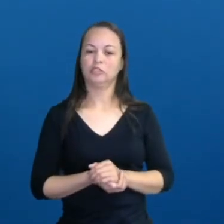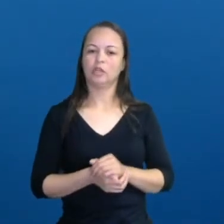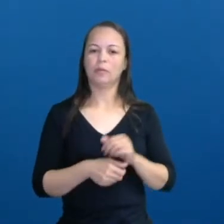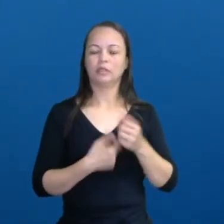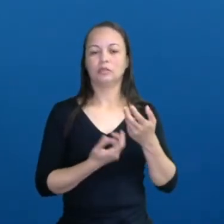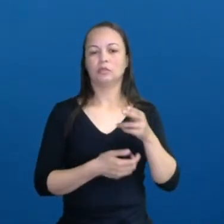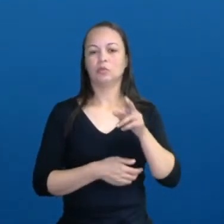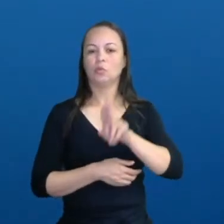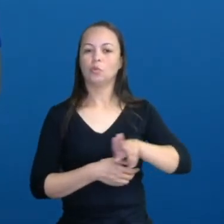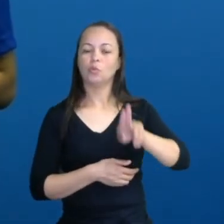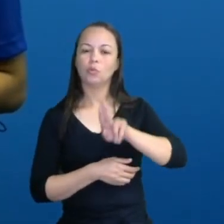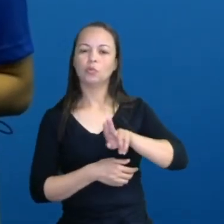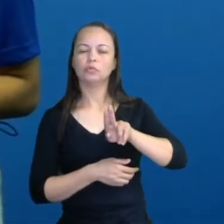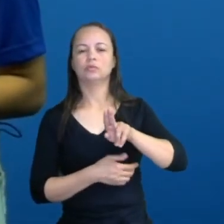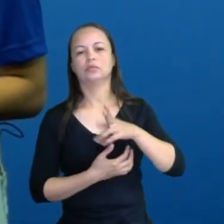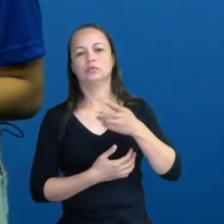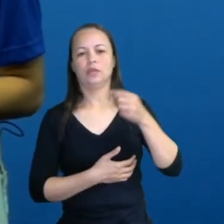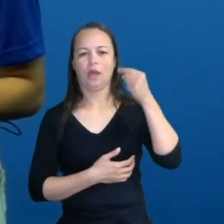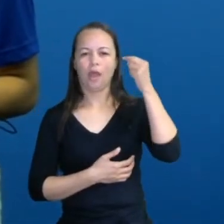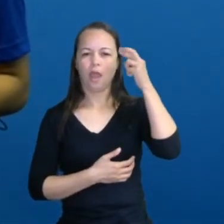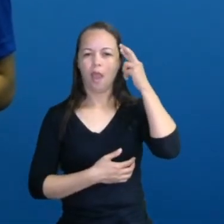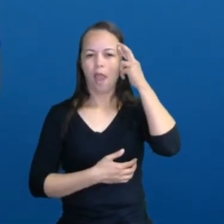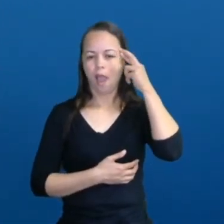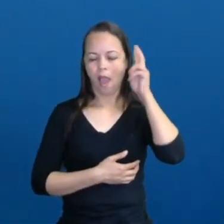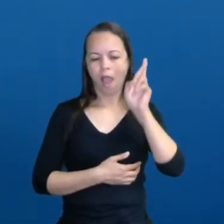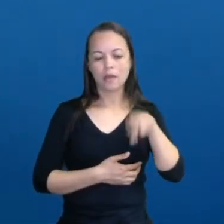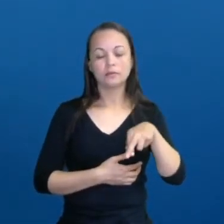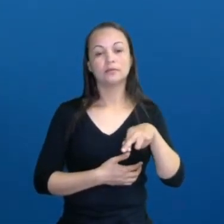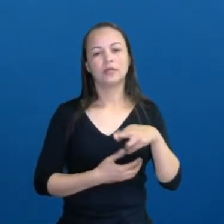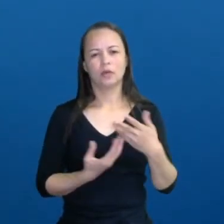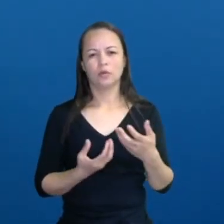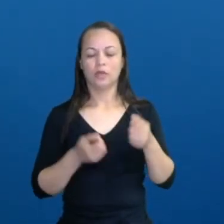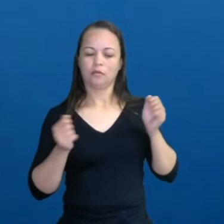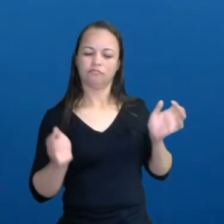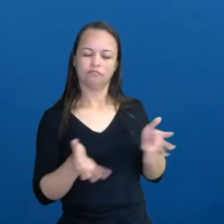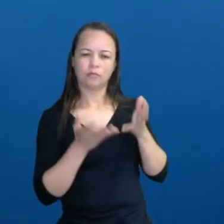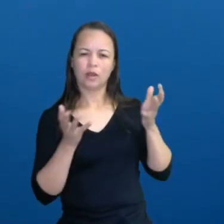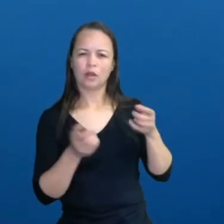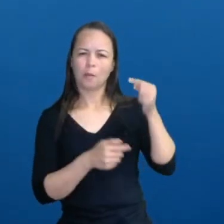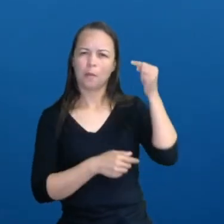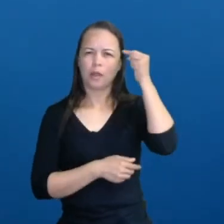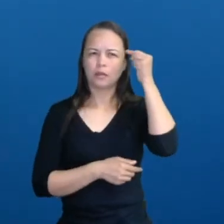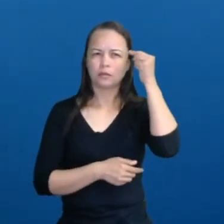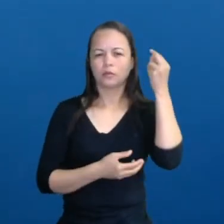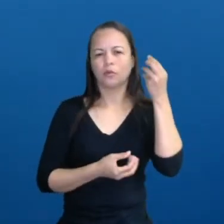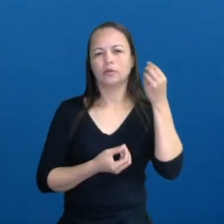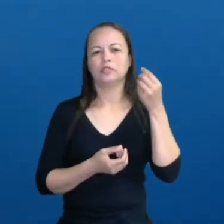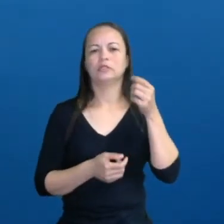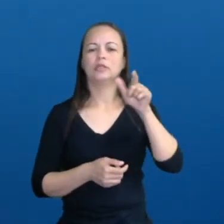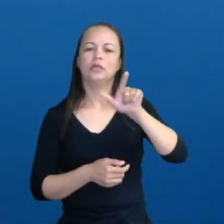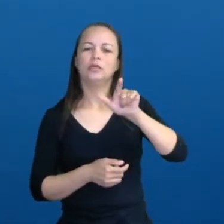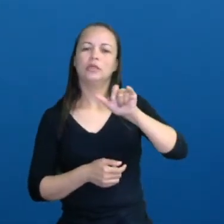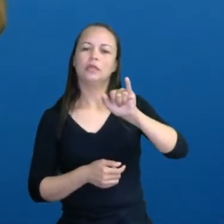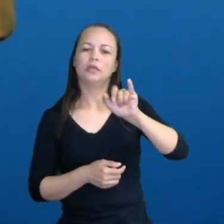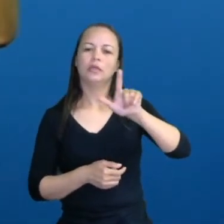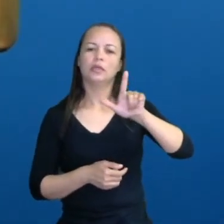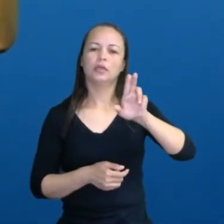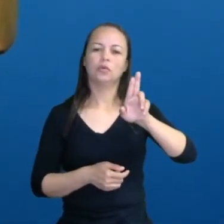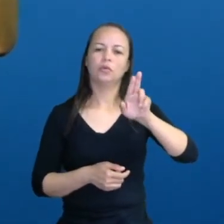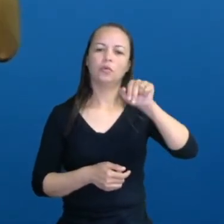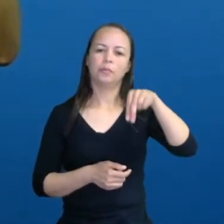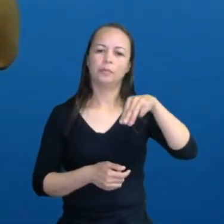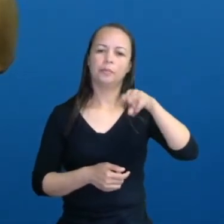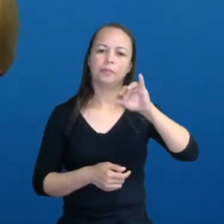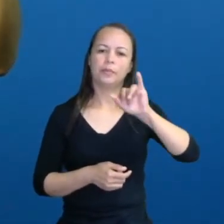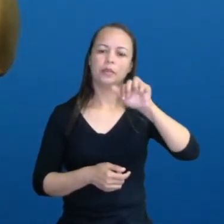pessoal. Então, o uso da razão, que é influenciado pelos pensadores iluministas, iluminista, de